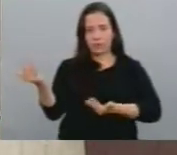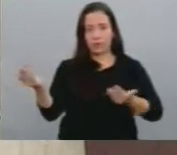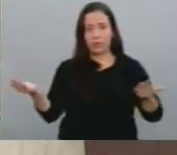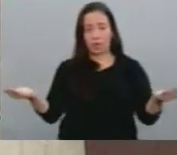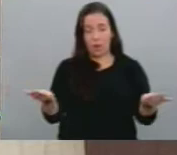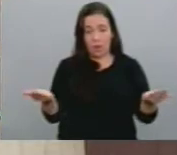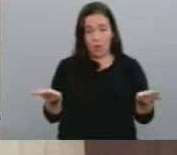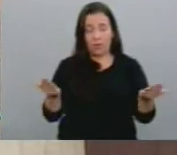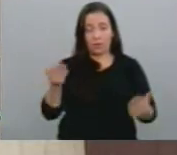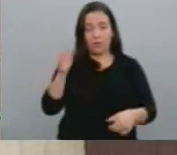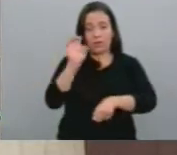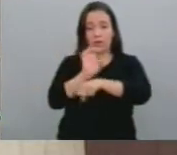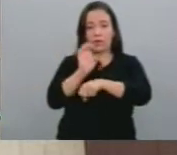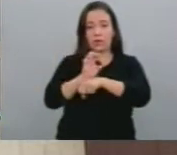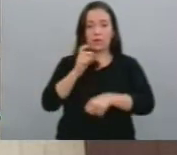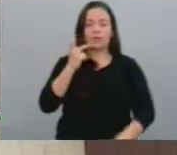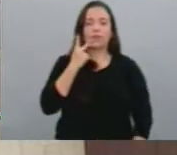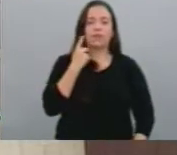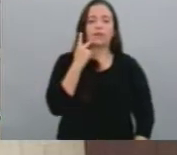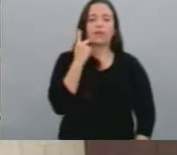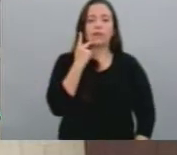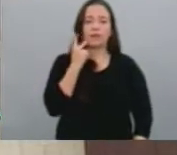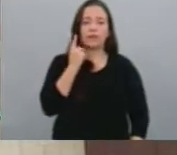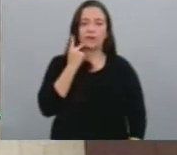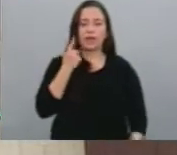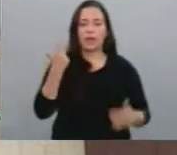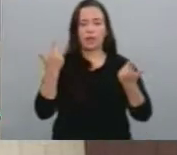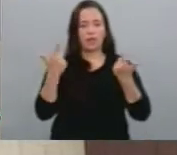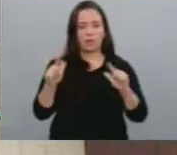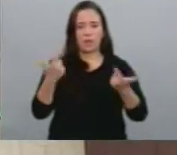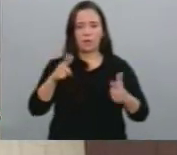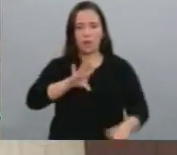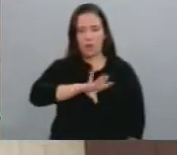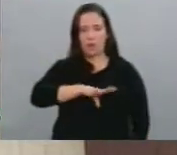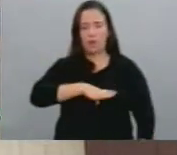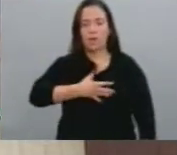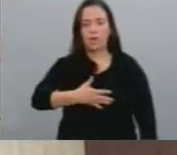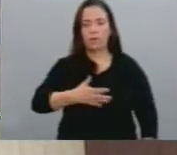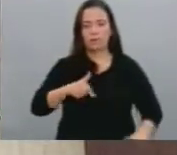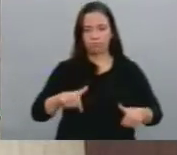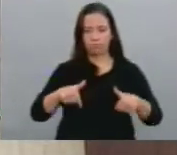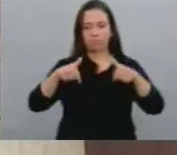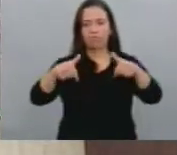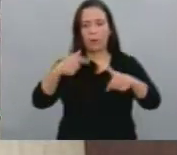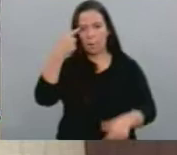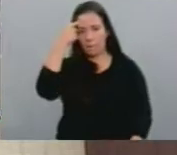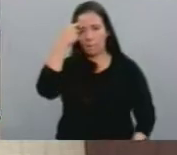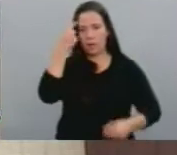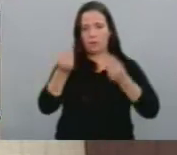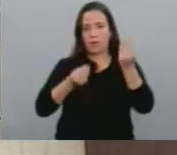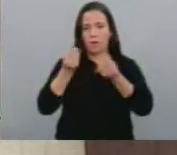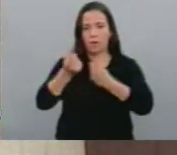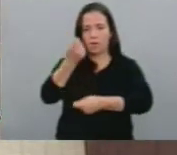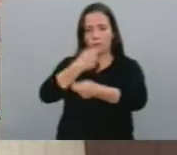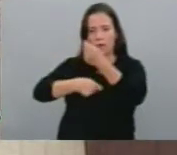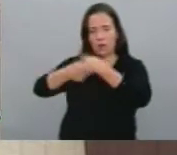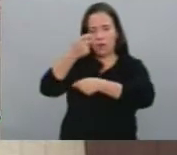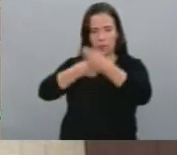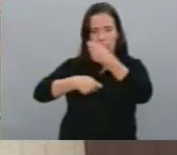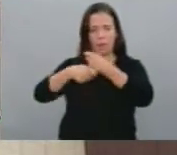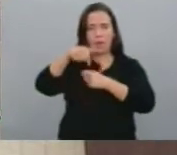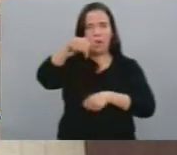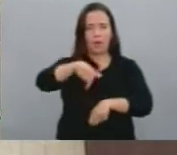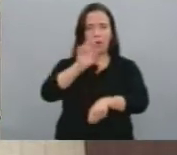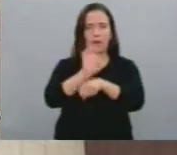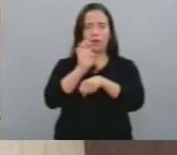hoje o Ceará não teve a ousadia necessária para pensar uma agenda econômica que fosse justa do ponto